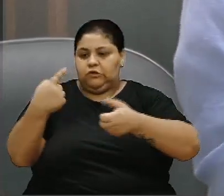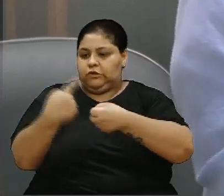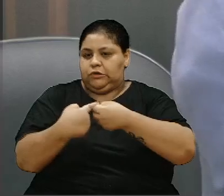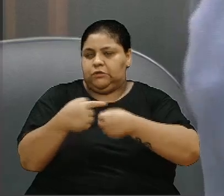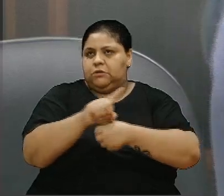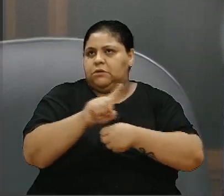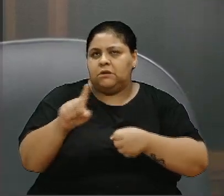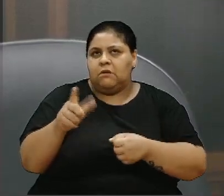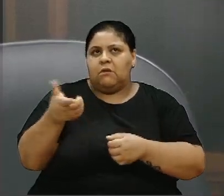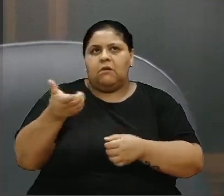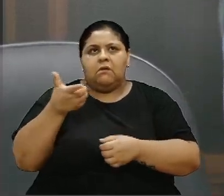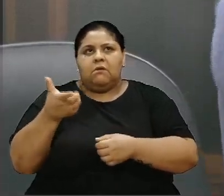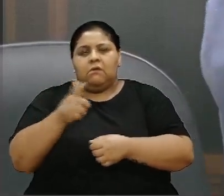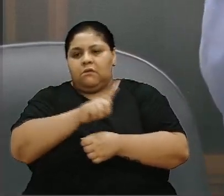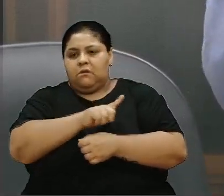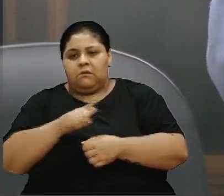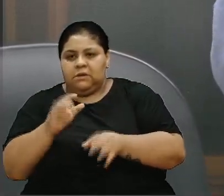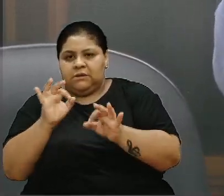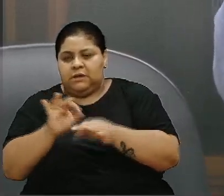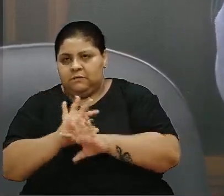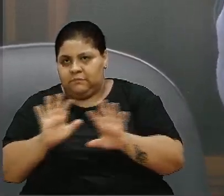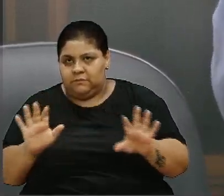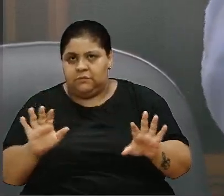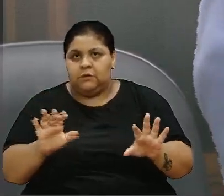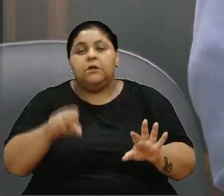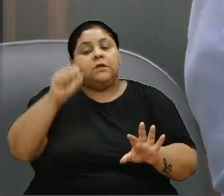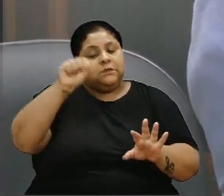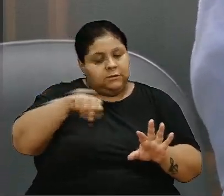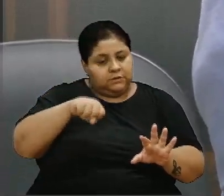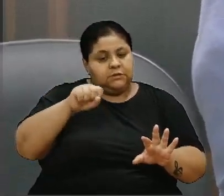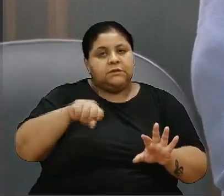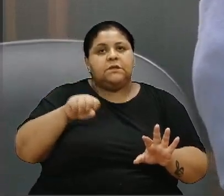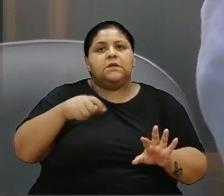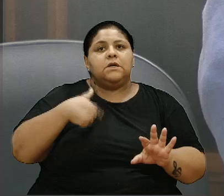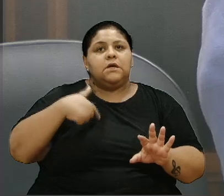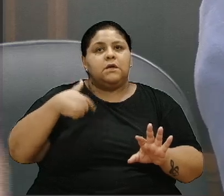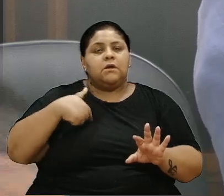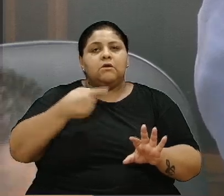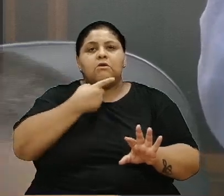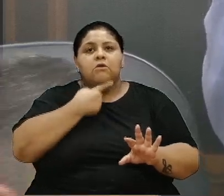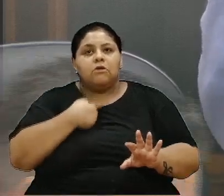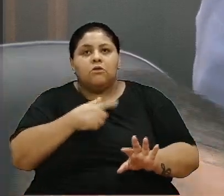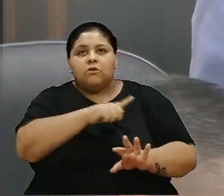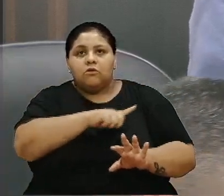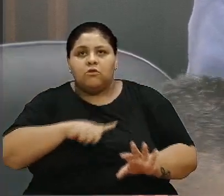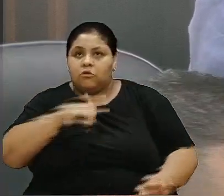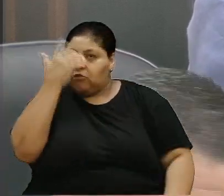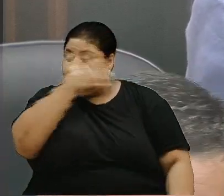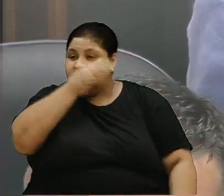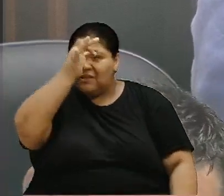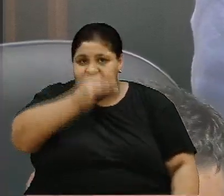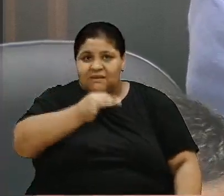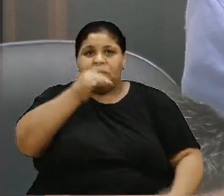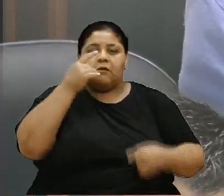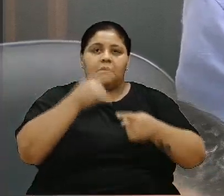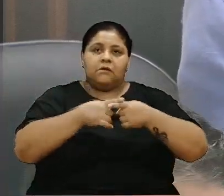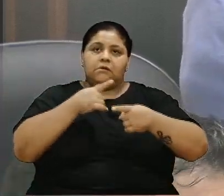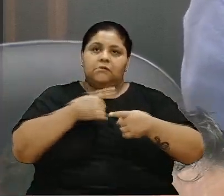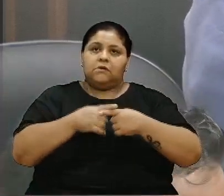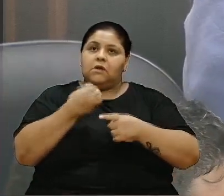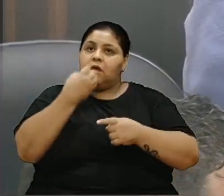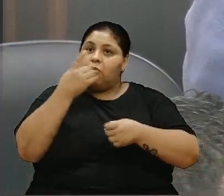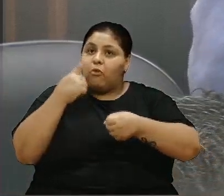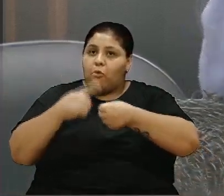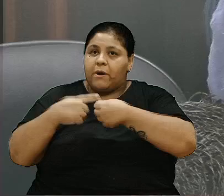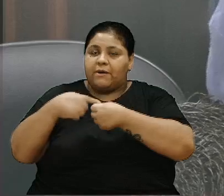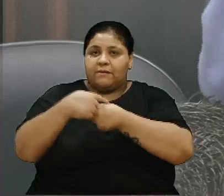porque nós não queremos que esse governo dê certo. Sim, nós queremos, eu gostaria que o governo Adiló desse certo, porque isso é bom para